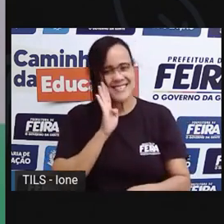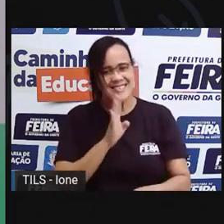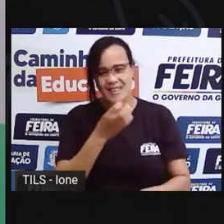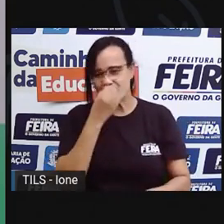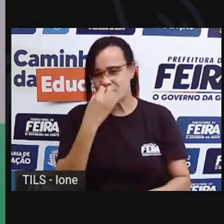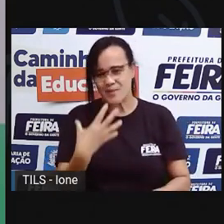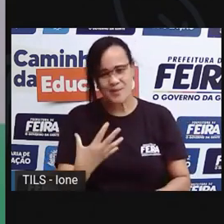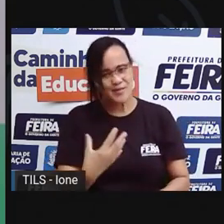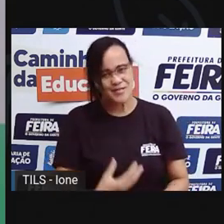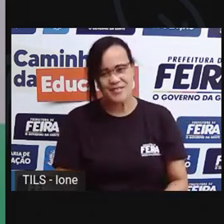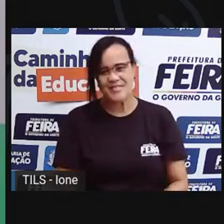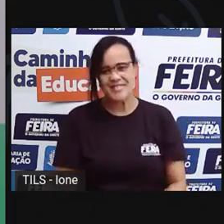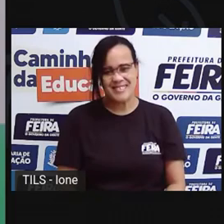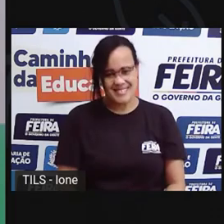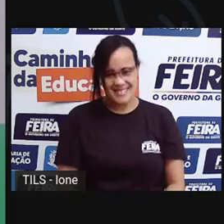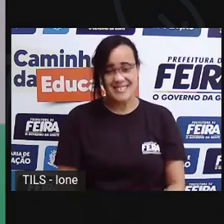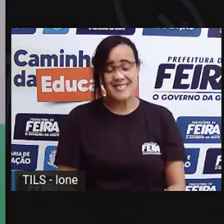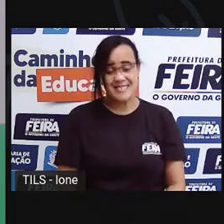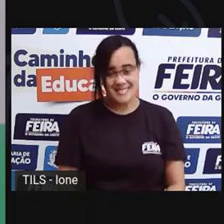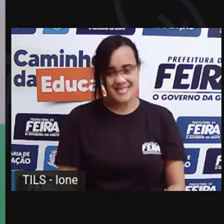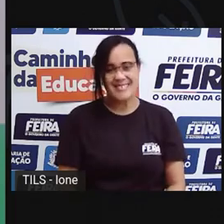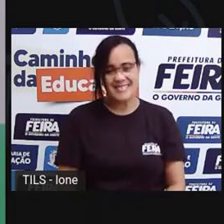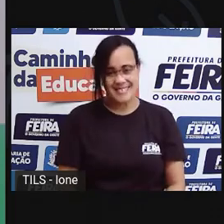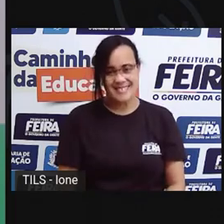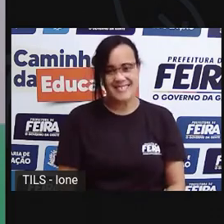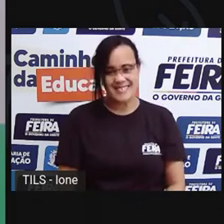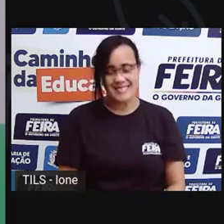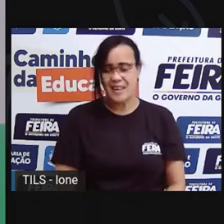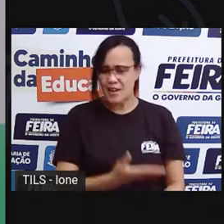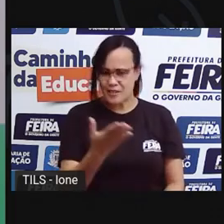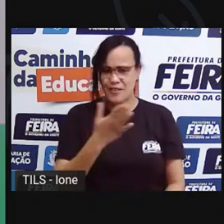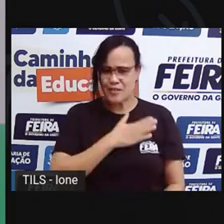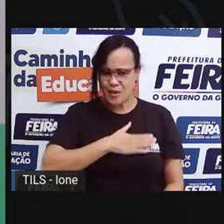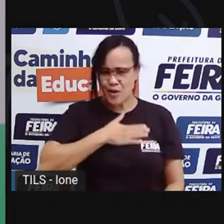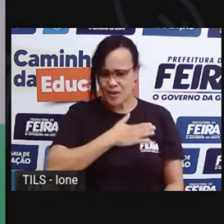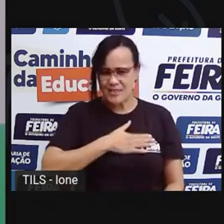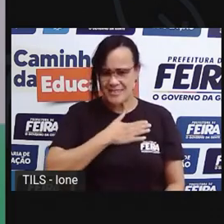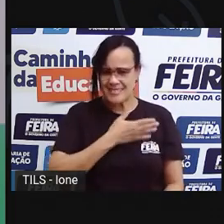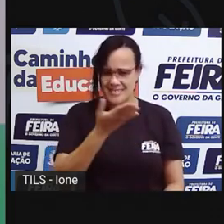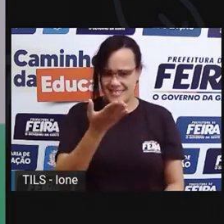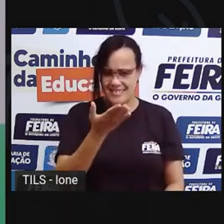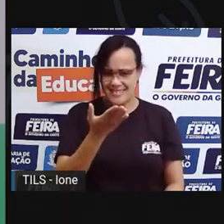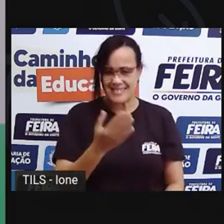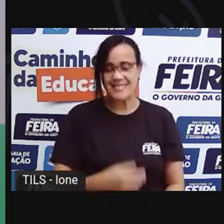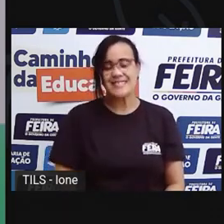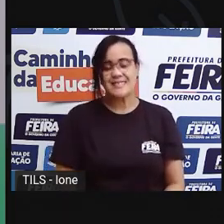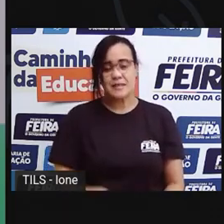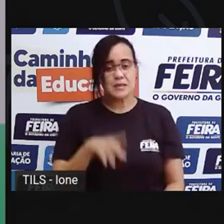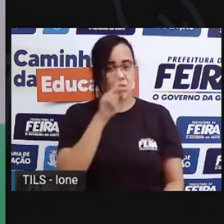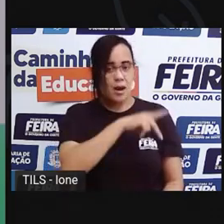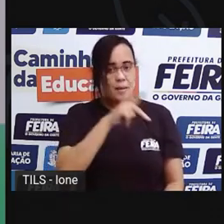fazer artesanato. Vocês gostam? Ó, a prova vai fazer assim.